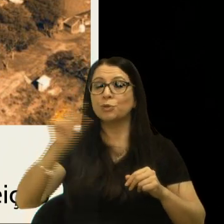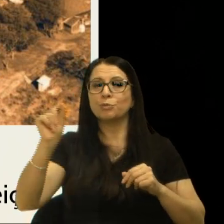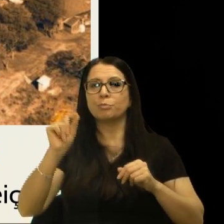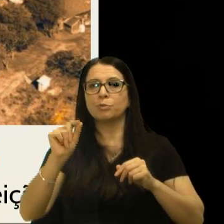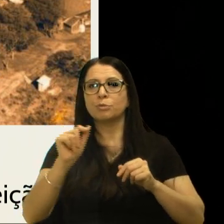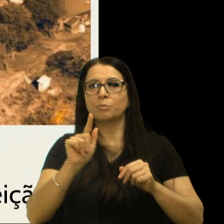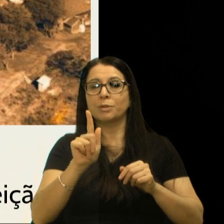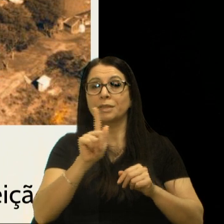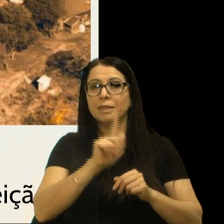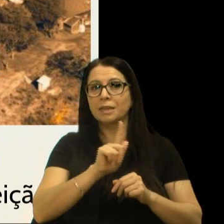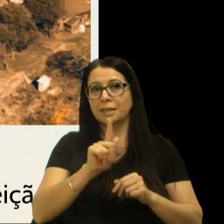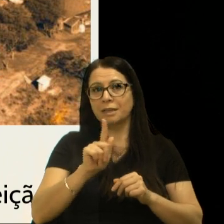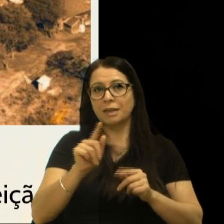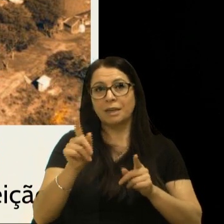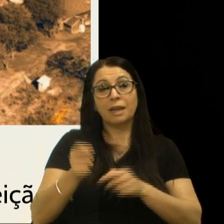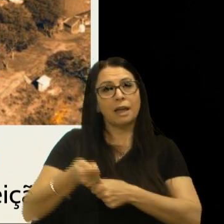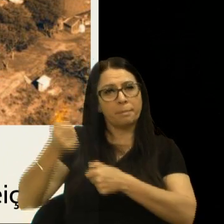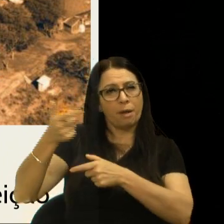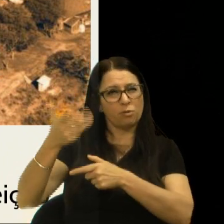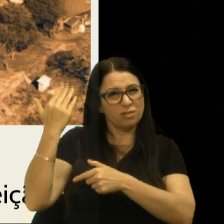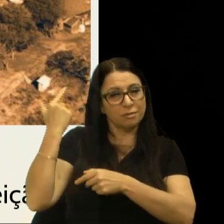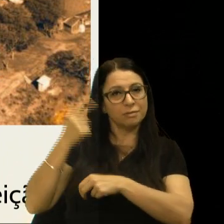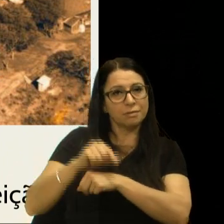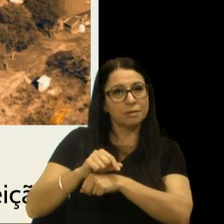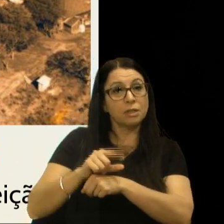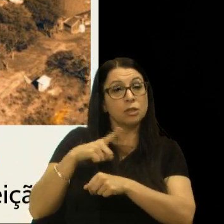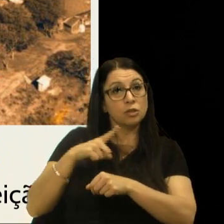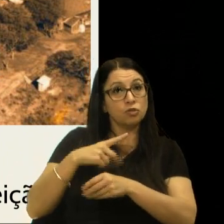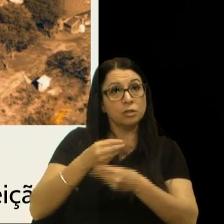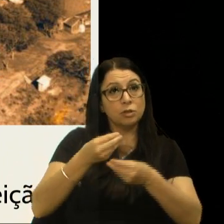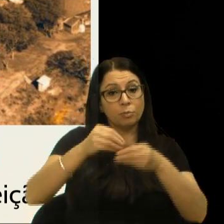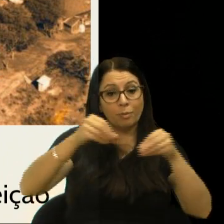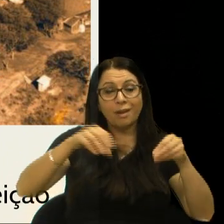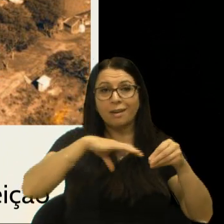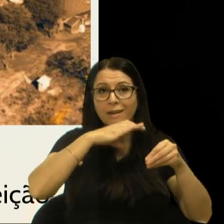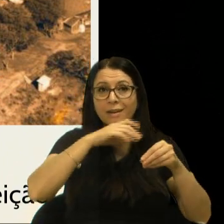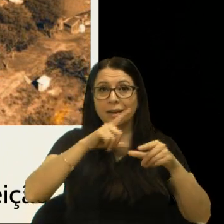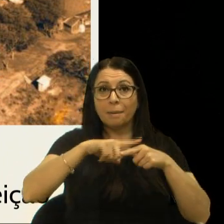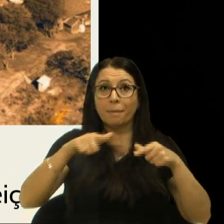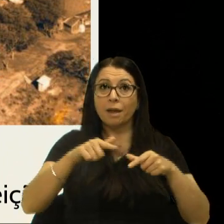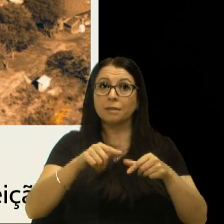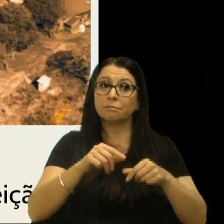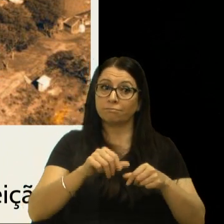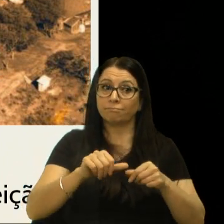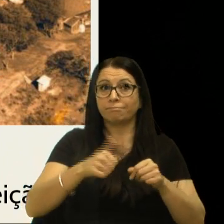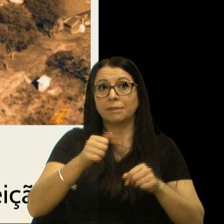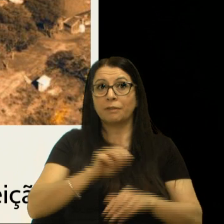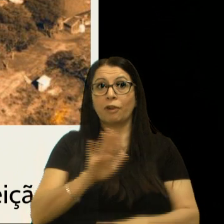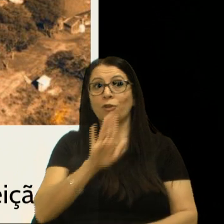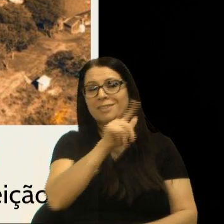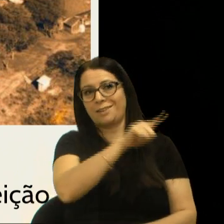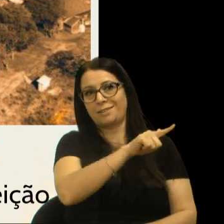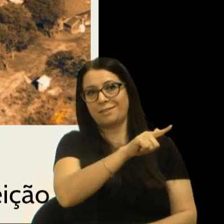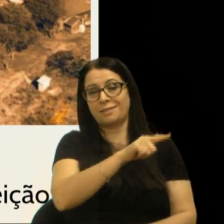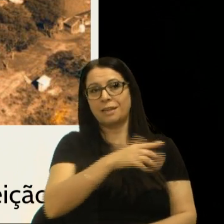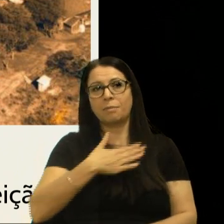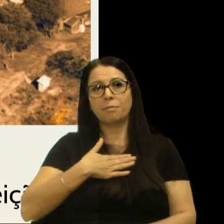época, onde eles tinham a oferta de uma área bem mais favorável. A família do